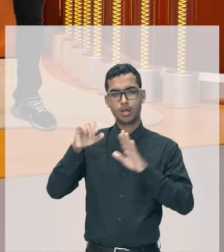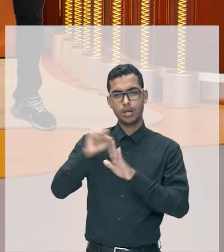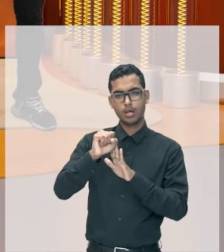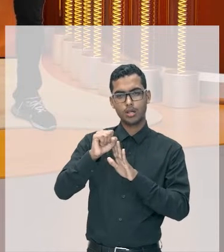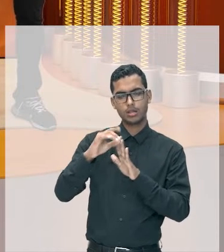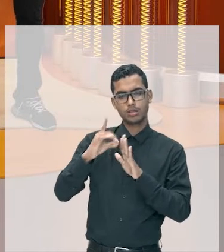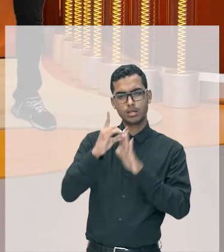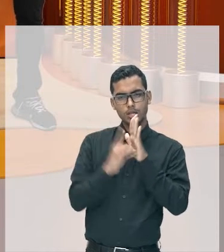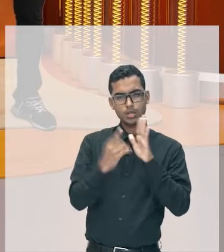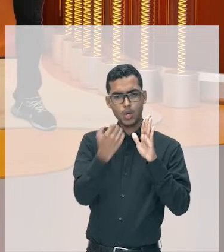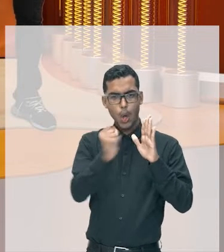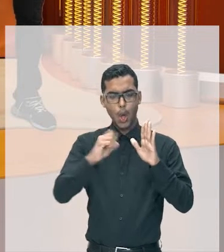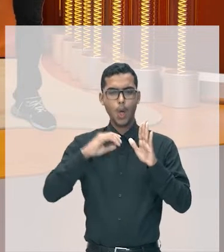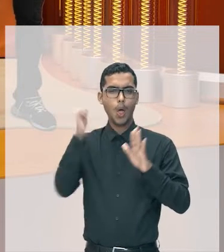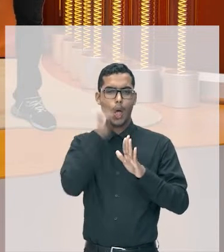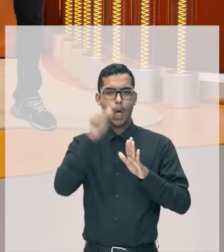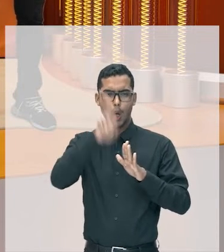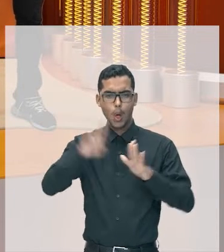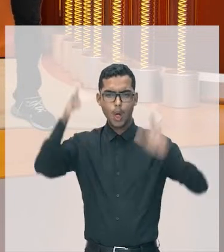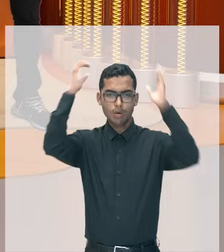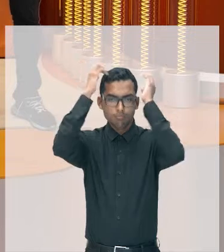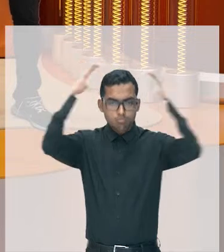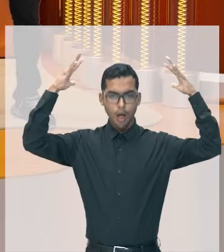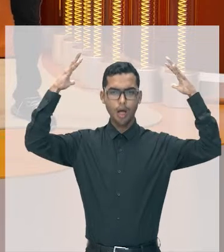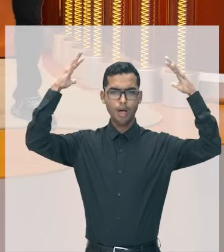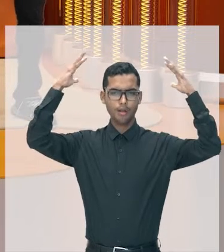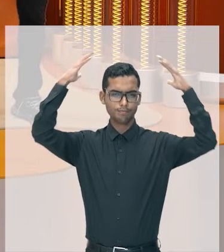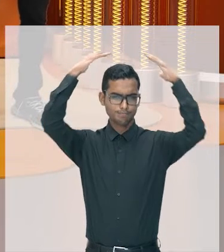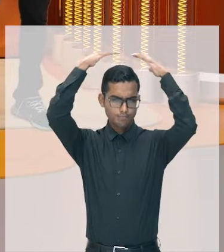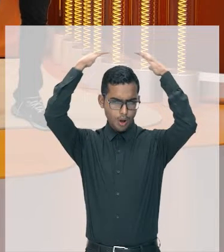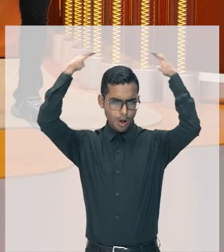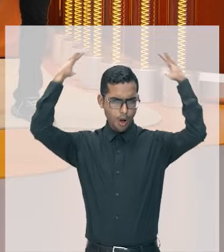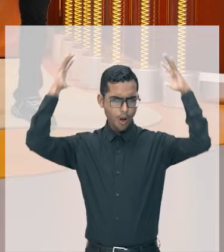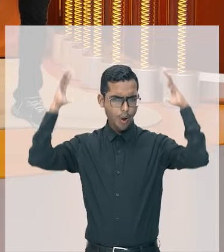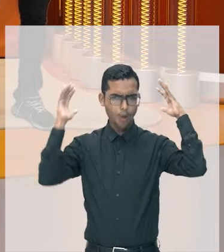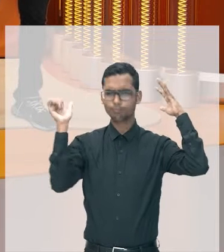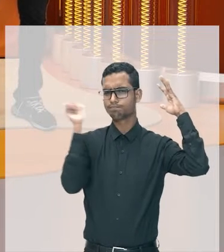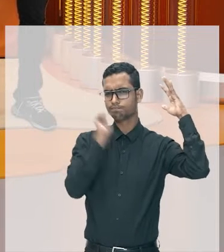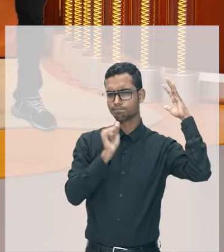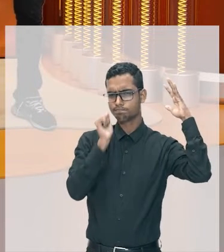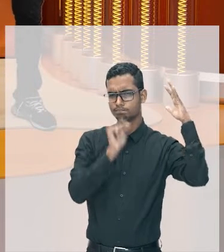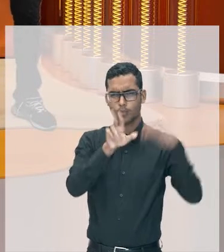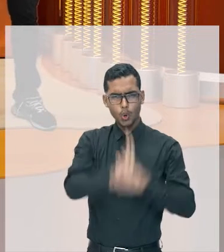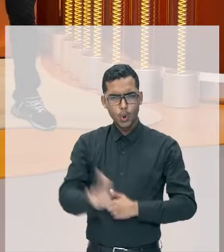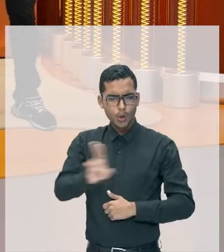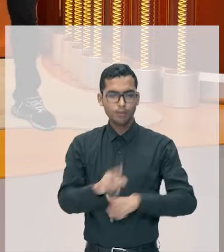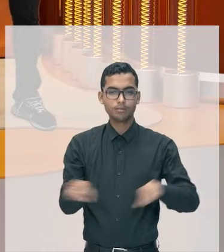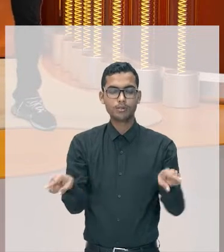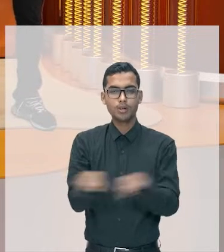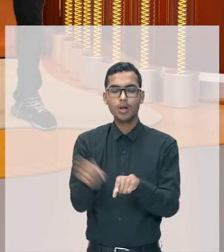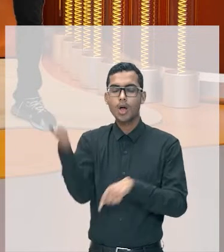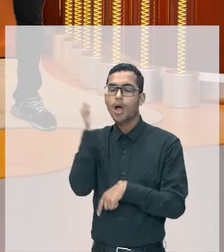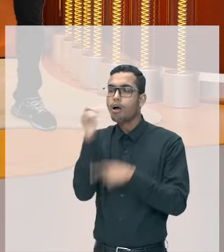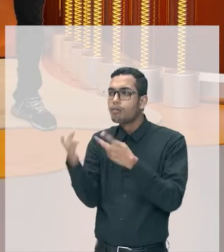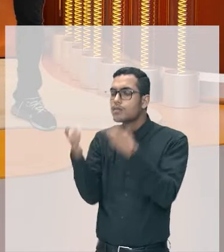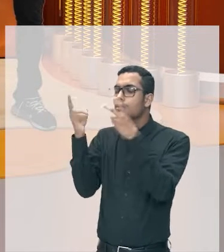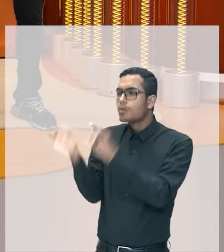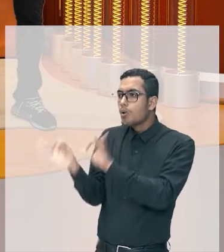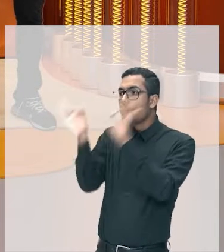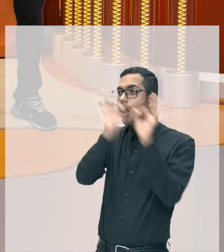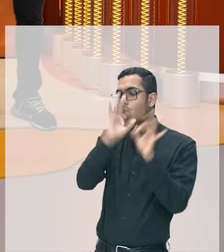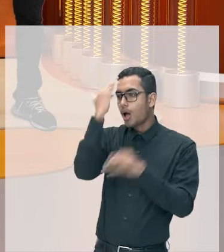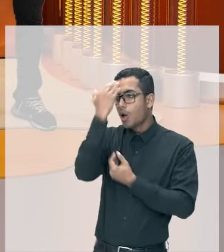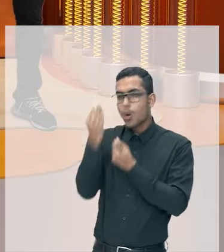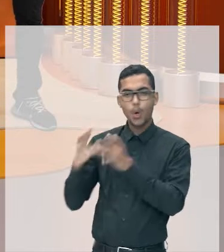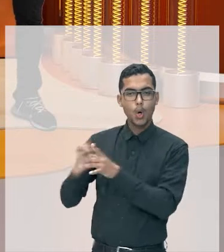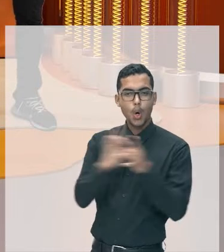aquele cabelo grande. Essas fotos, esse tipo de fonte, serve para a gente entender aquele contexto do que as pessoas